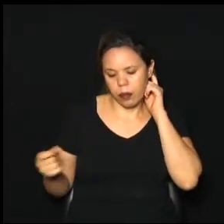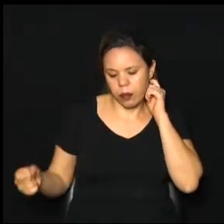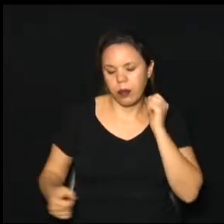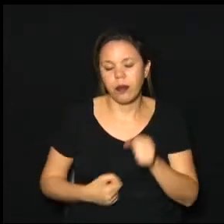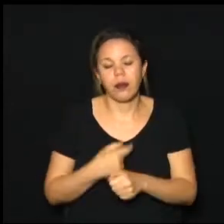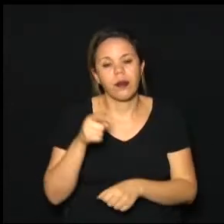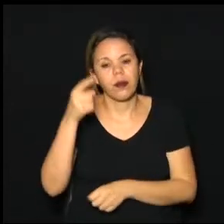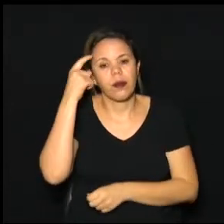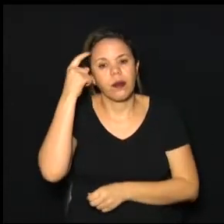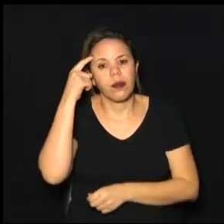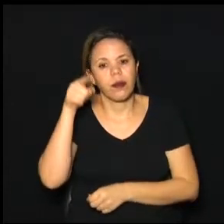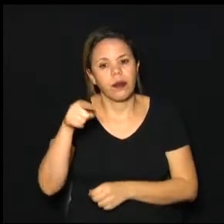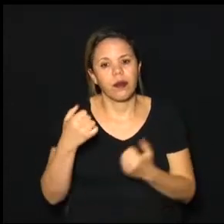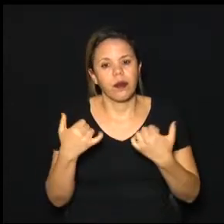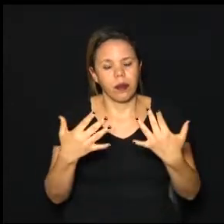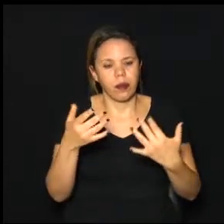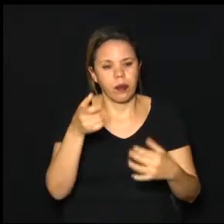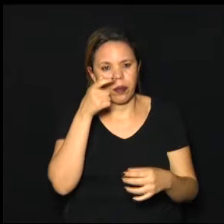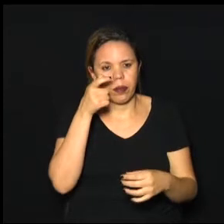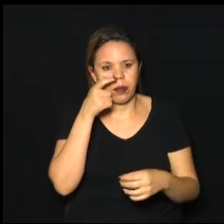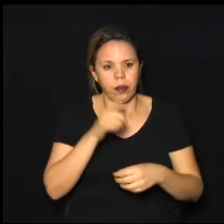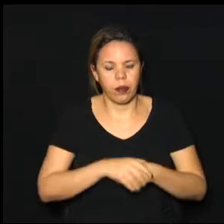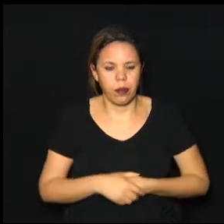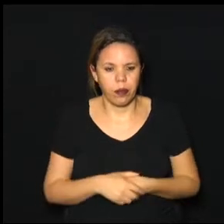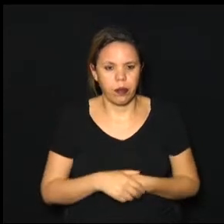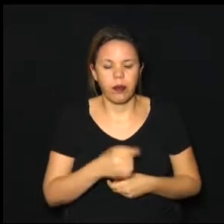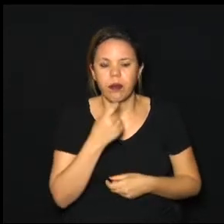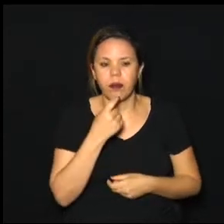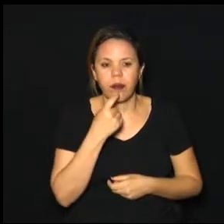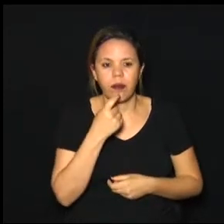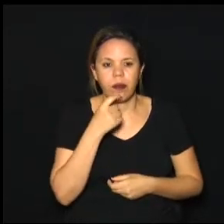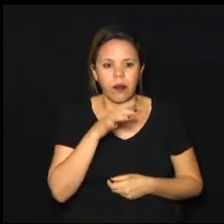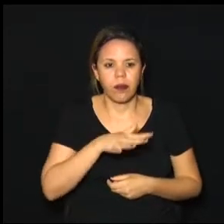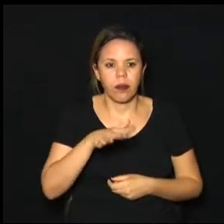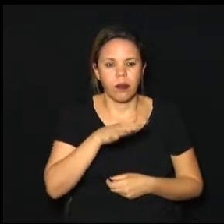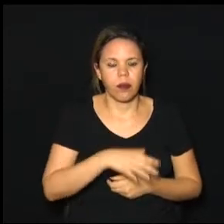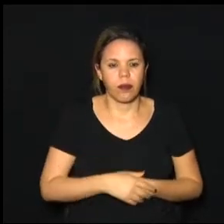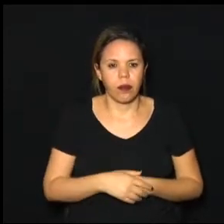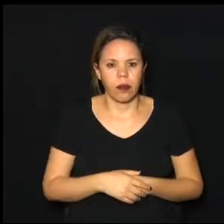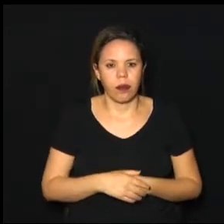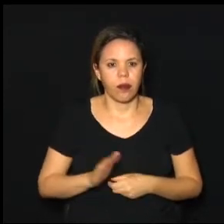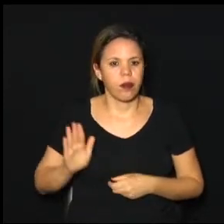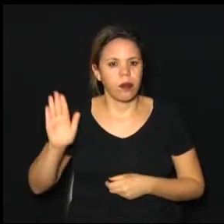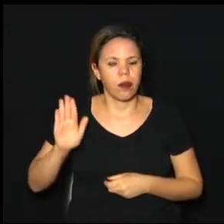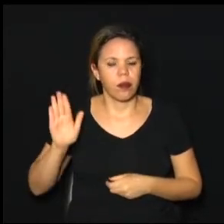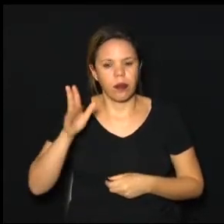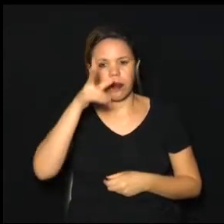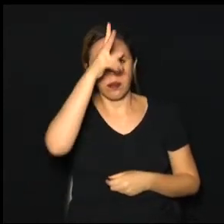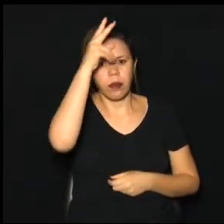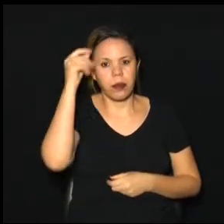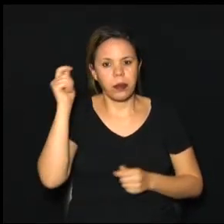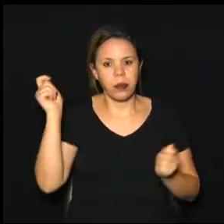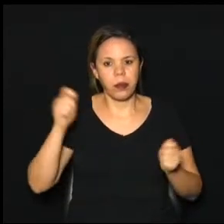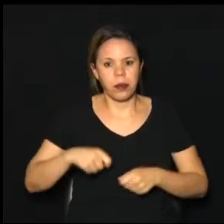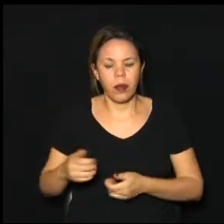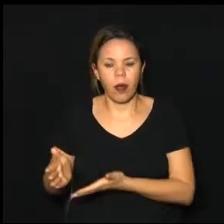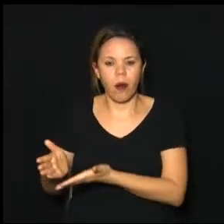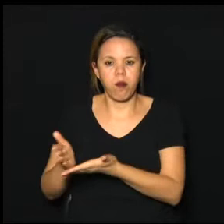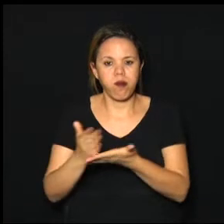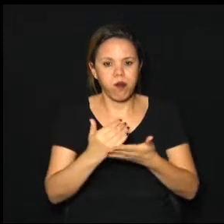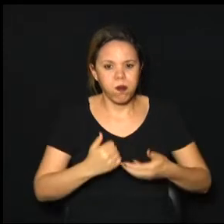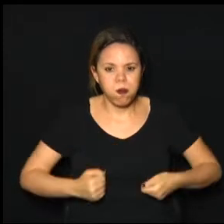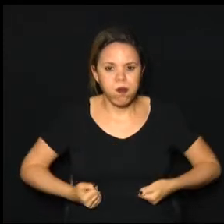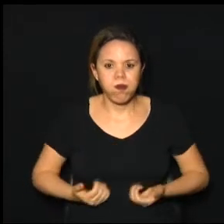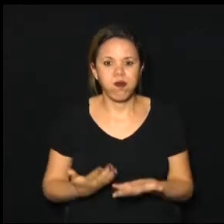uma ideia, você que está em casa nos assistindo, em Campinas, os candidatos a prefeito puderam arrecadar e